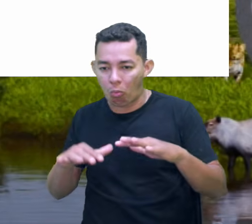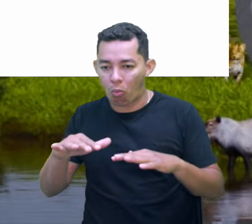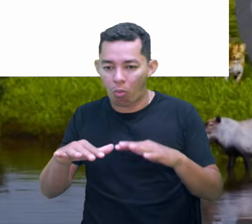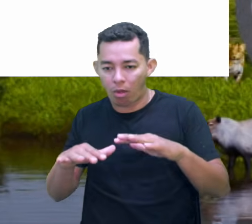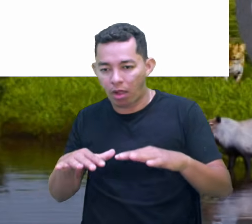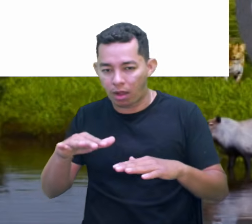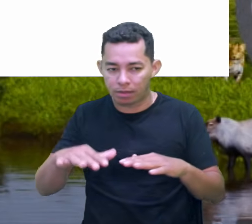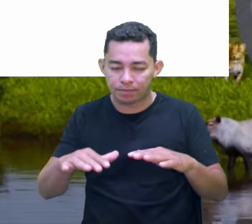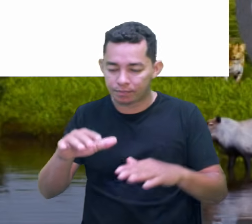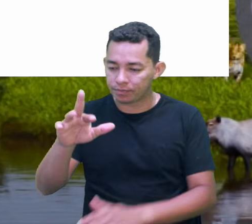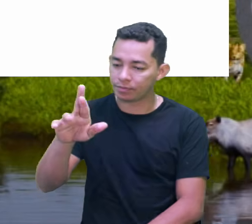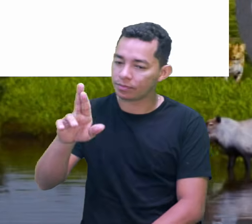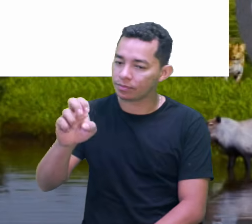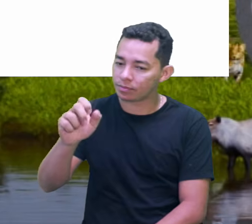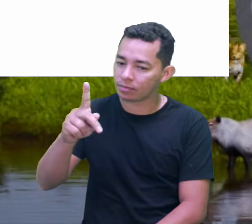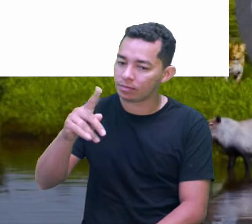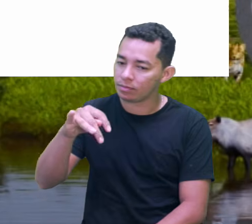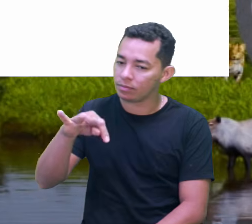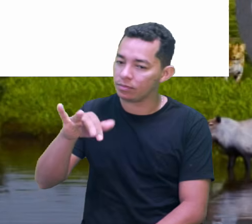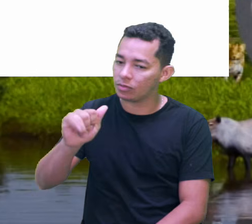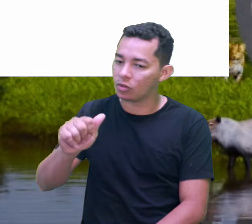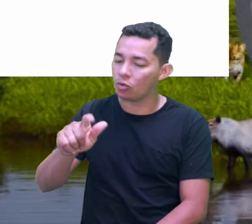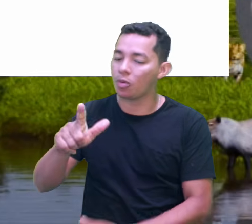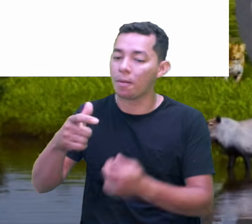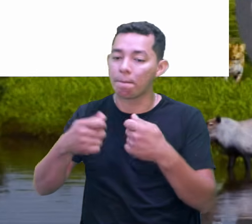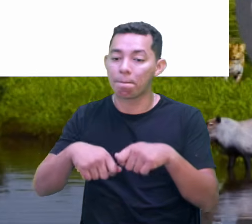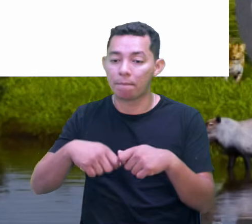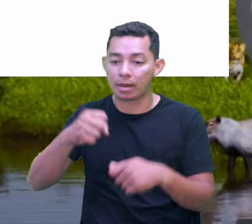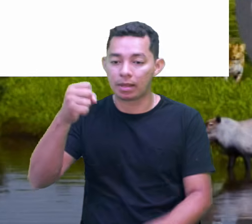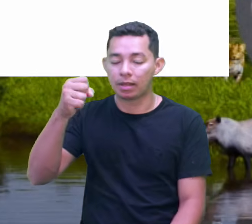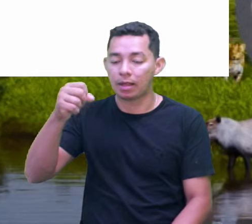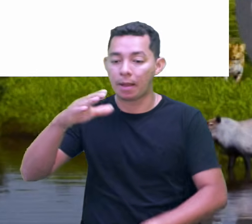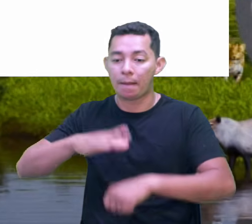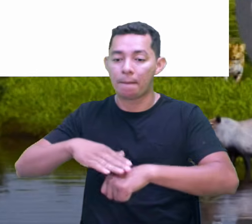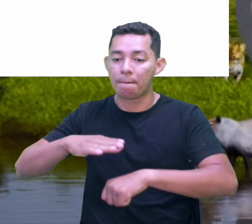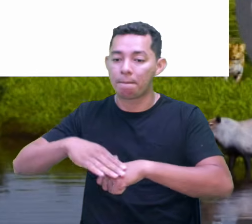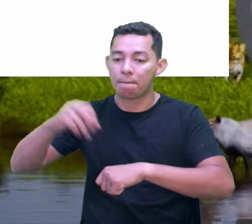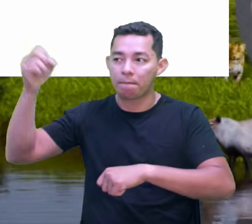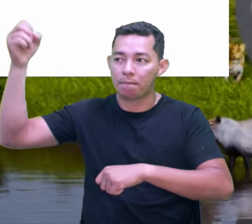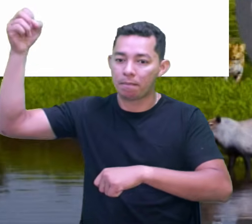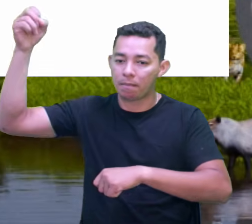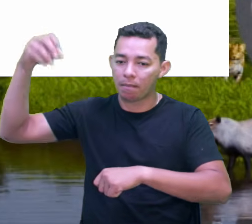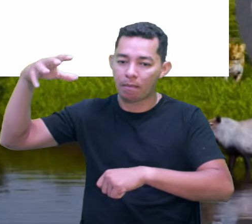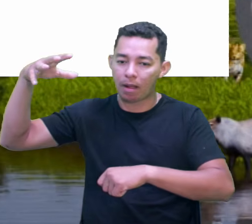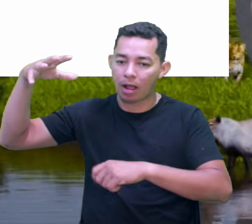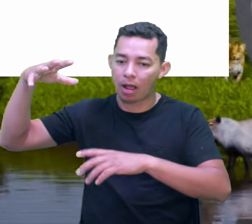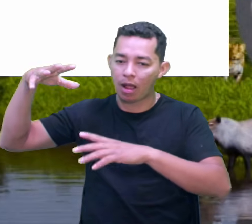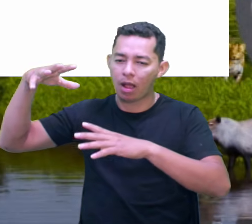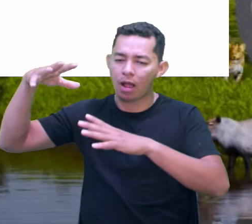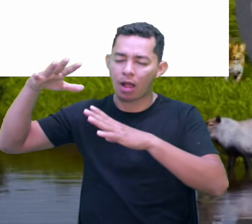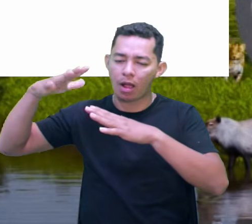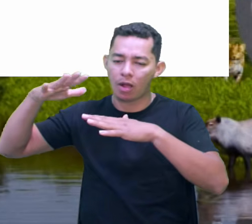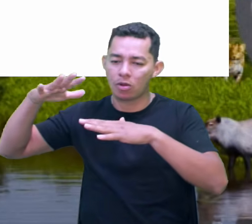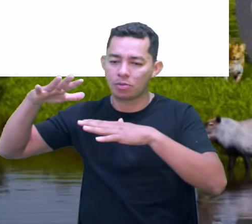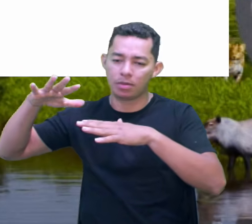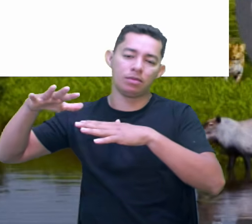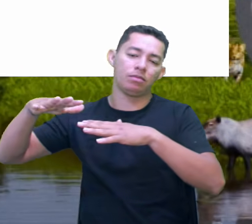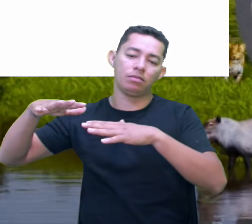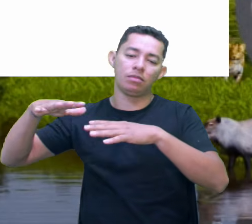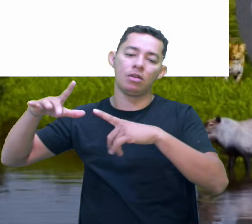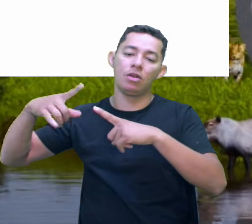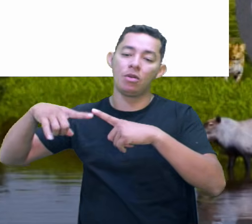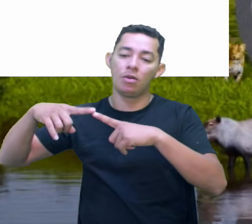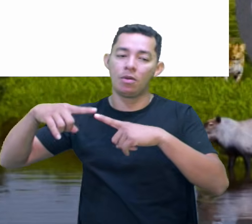Não, ele tem que ser um ambiente mais úmido ou temperado, digamos assim. Por quê? Porque os répteis